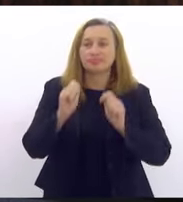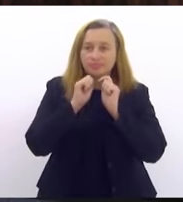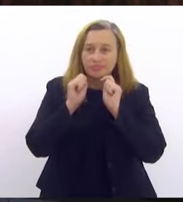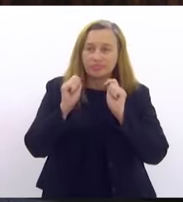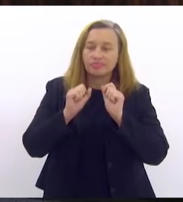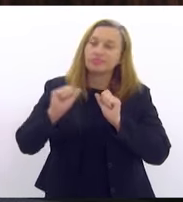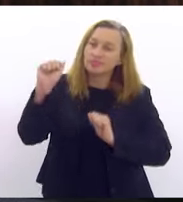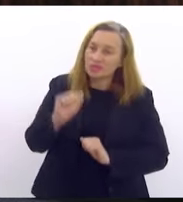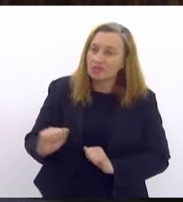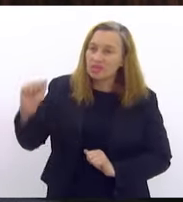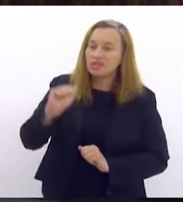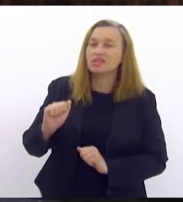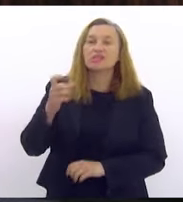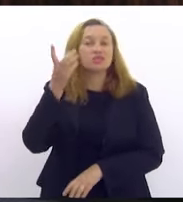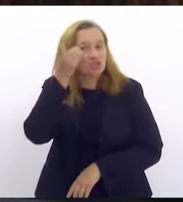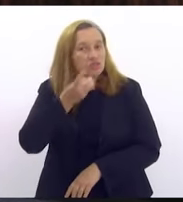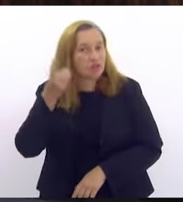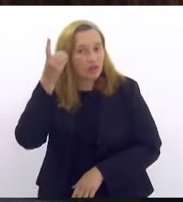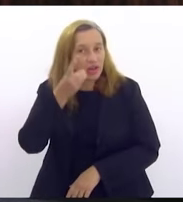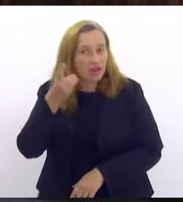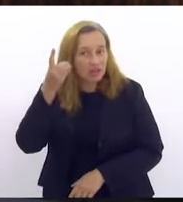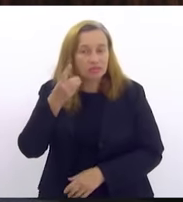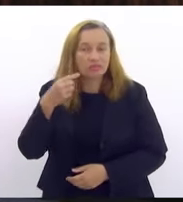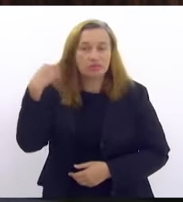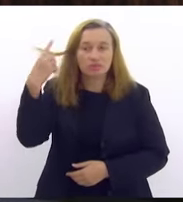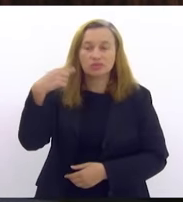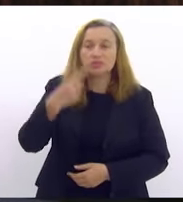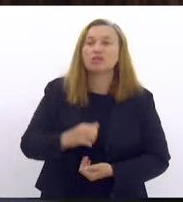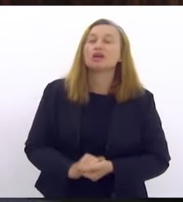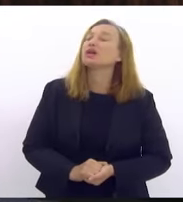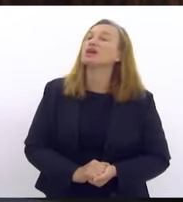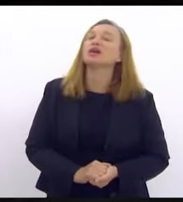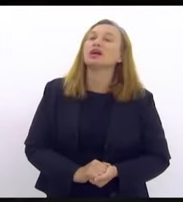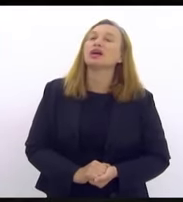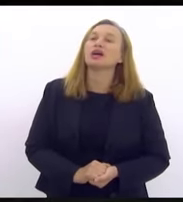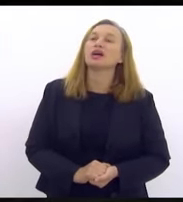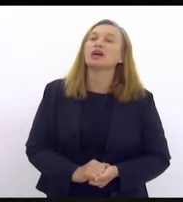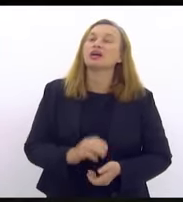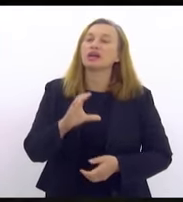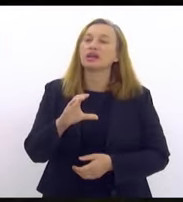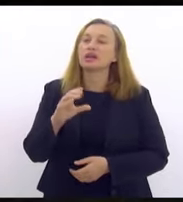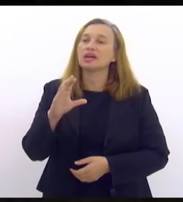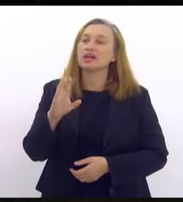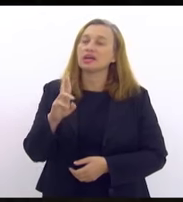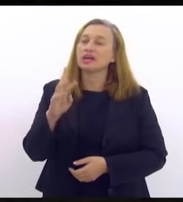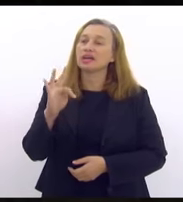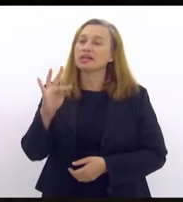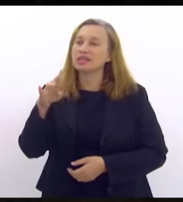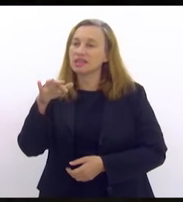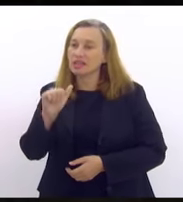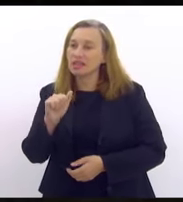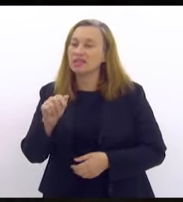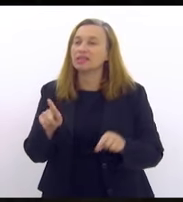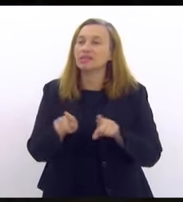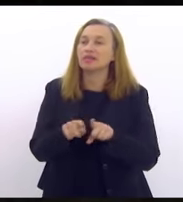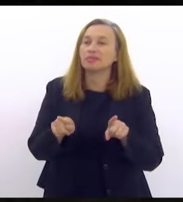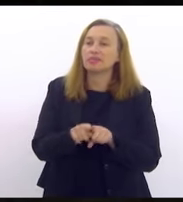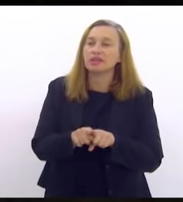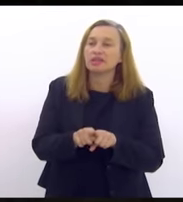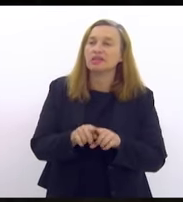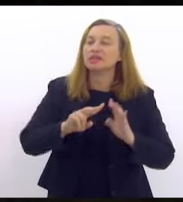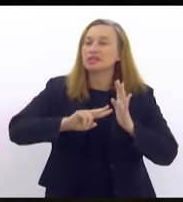Advogados né F pela a Cristina até eu tô vendo aqui o o também o